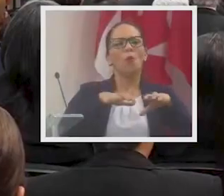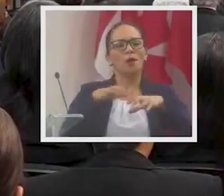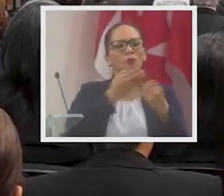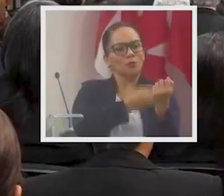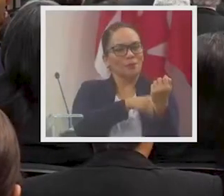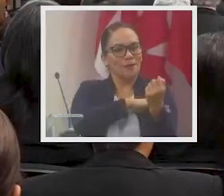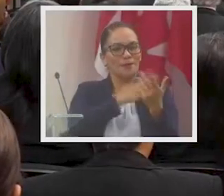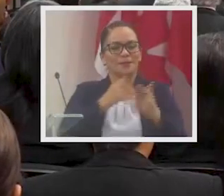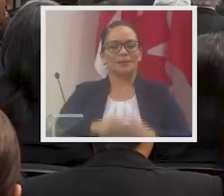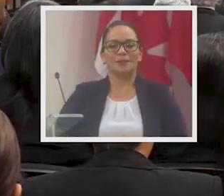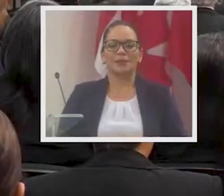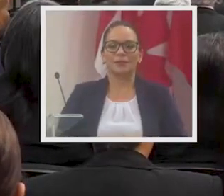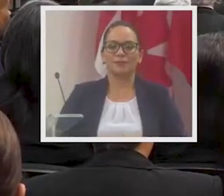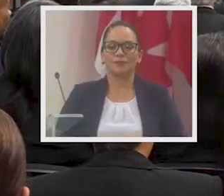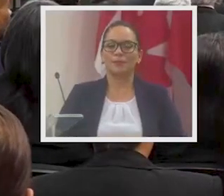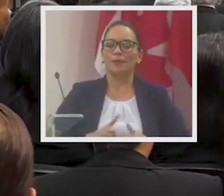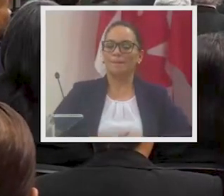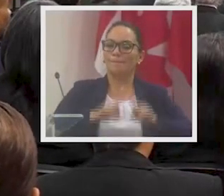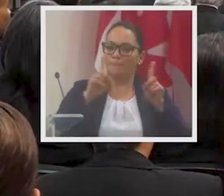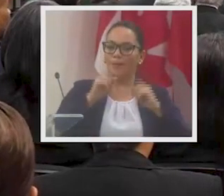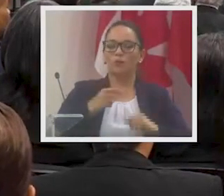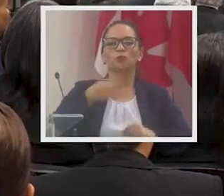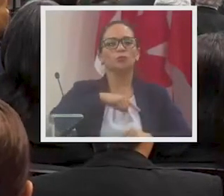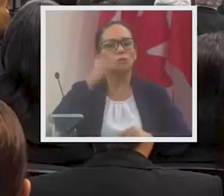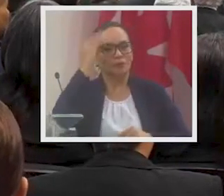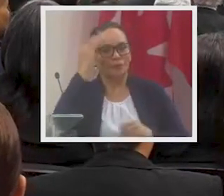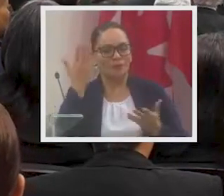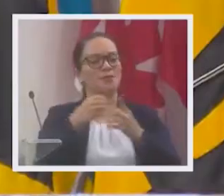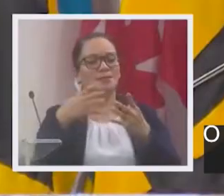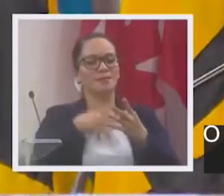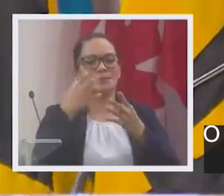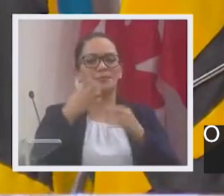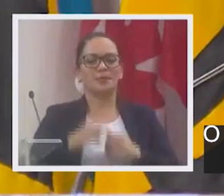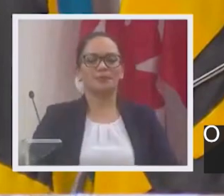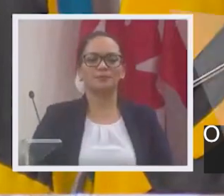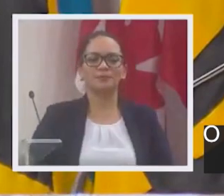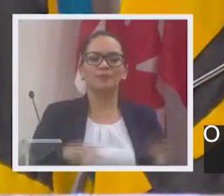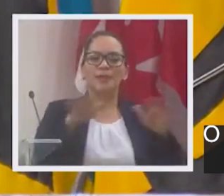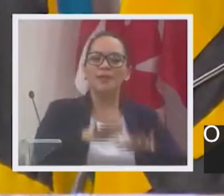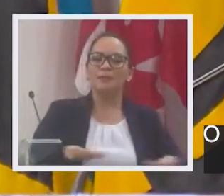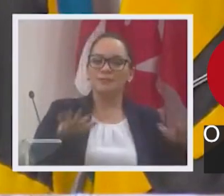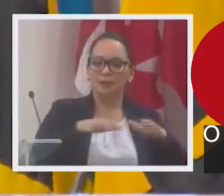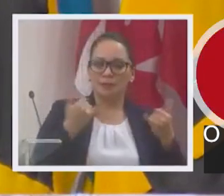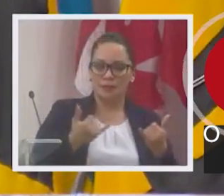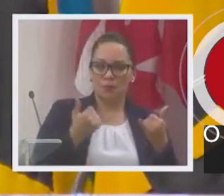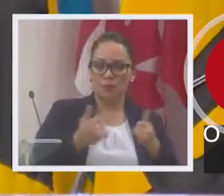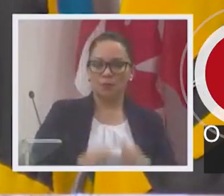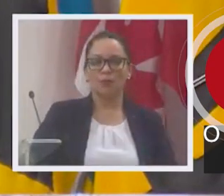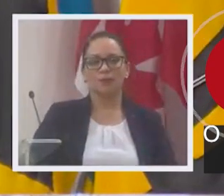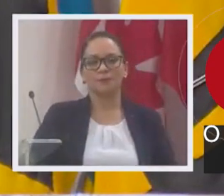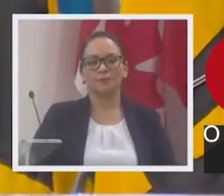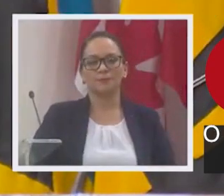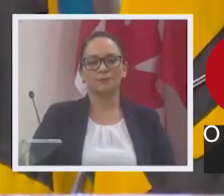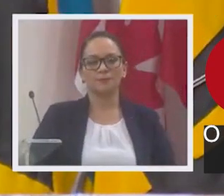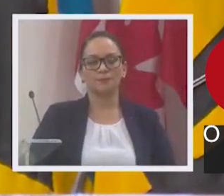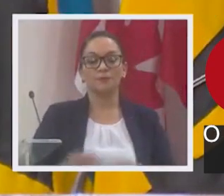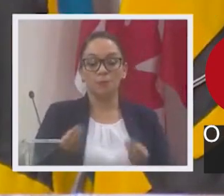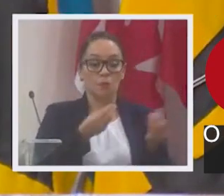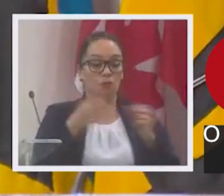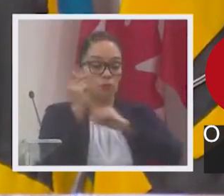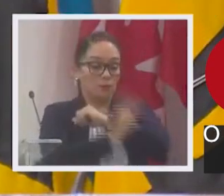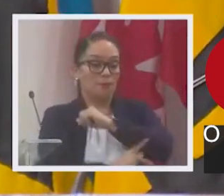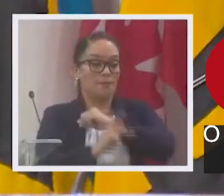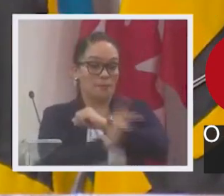juízes na preservação do estado de direito e da Democracia é lhe cenário atual comum a vários